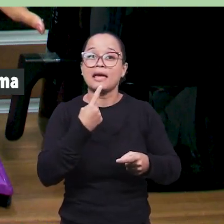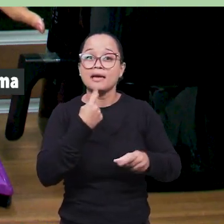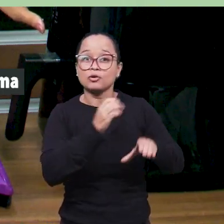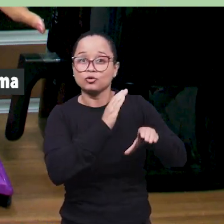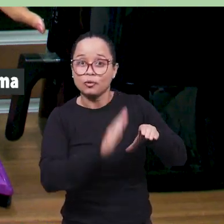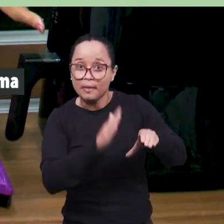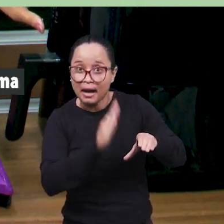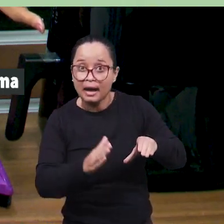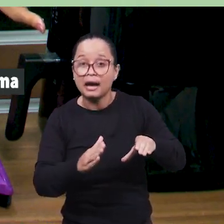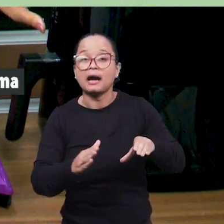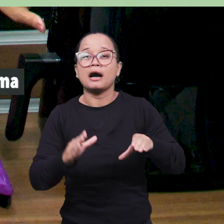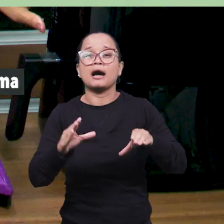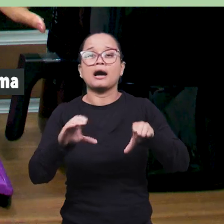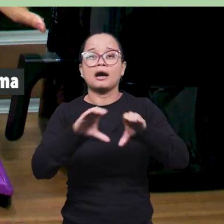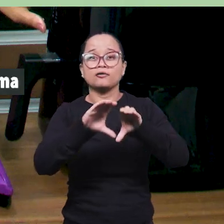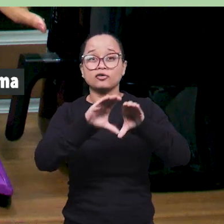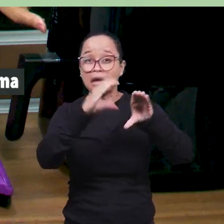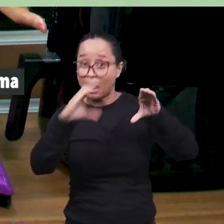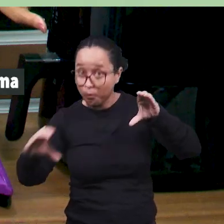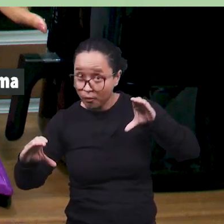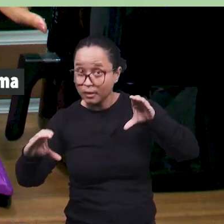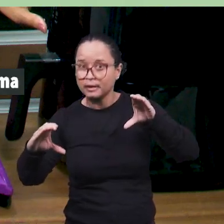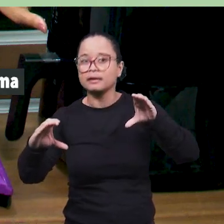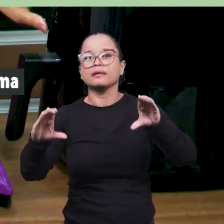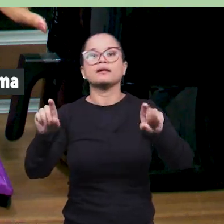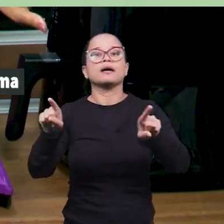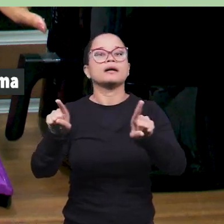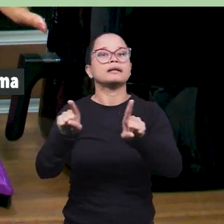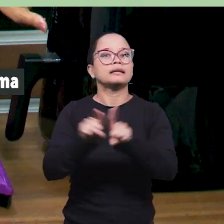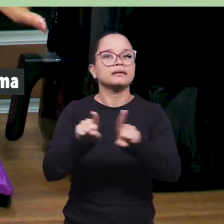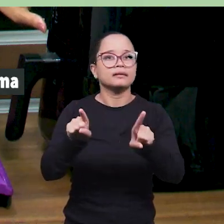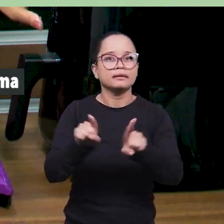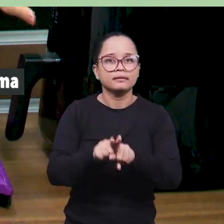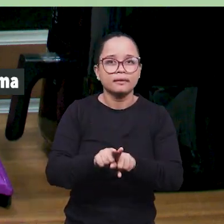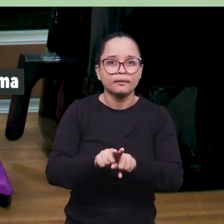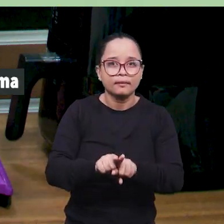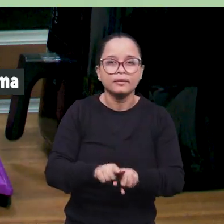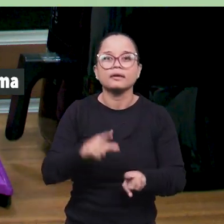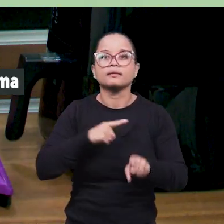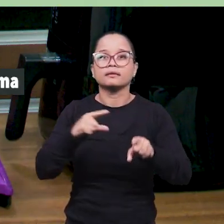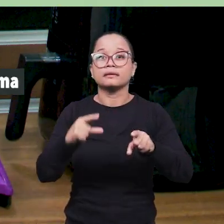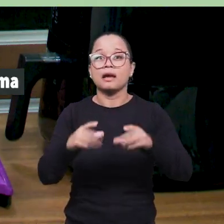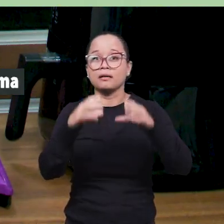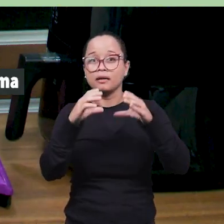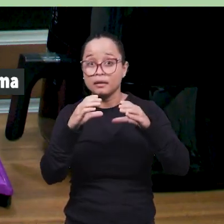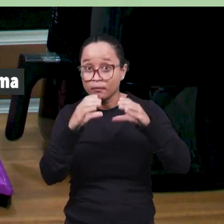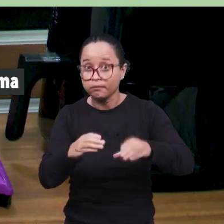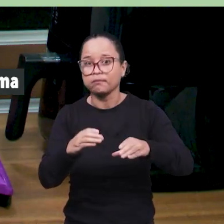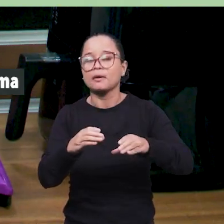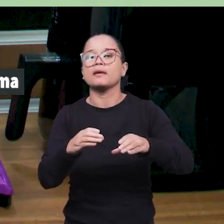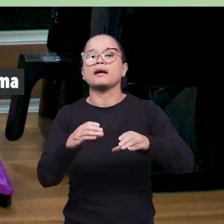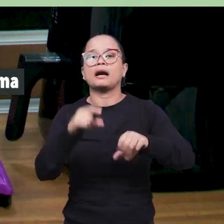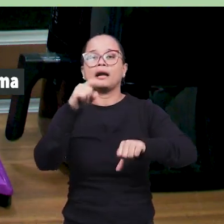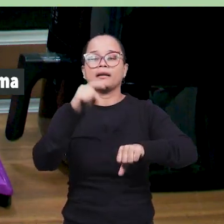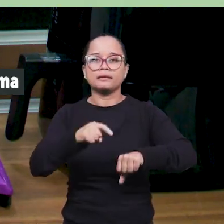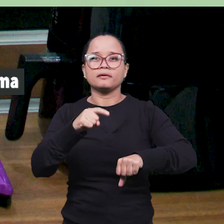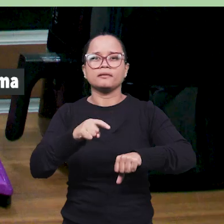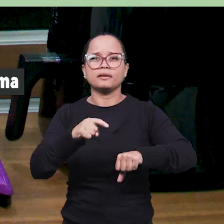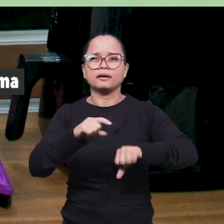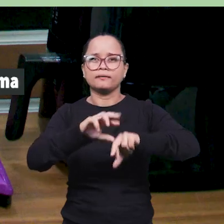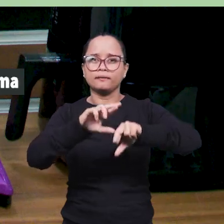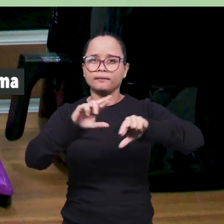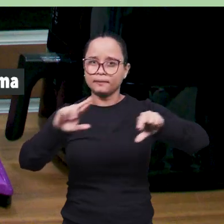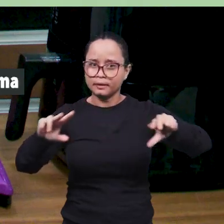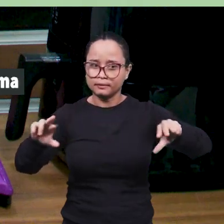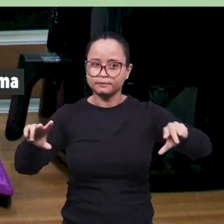e berinjela, que solta muito líquido. Então fica a dica, não tampe.